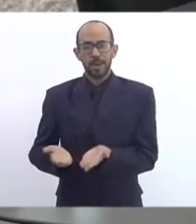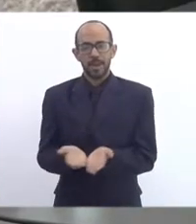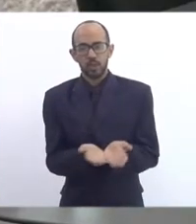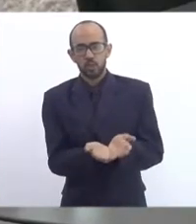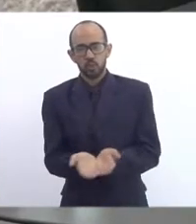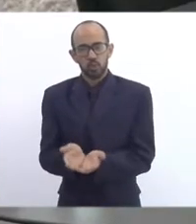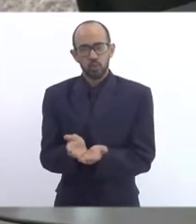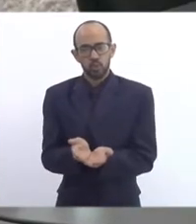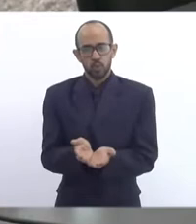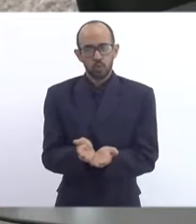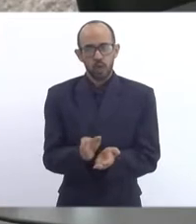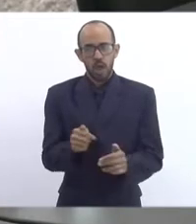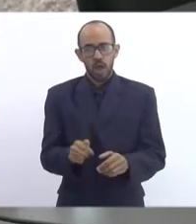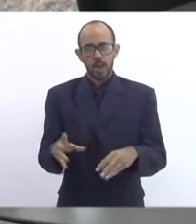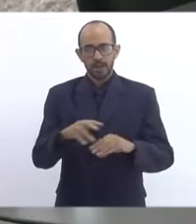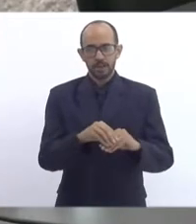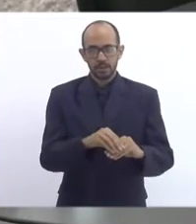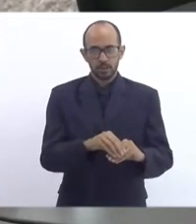pela anexação, projeto de lei